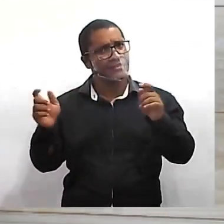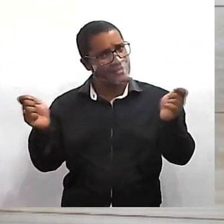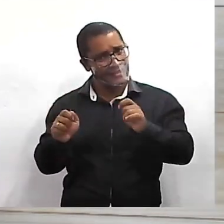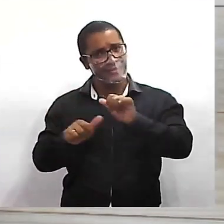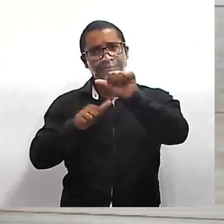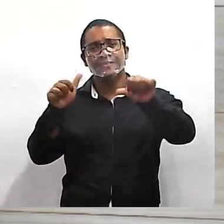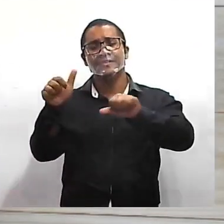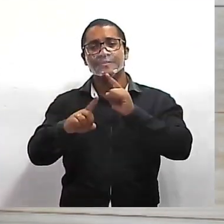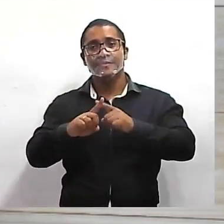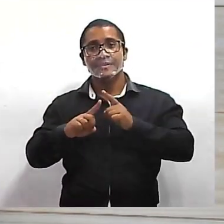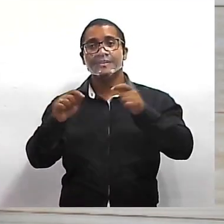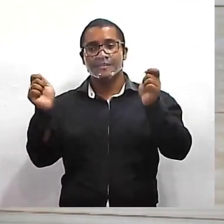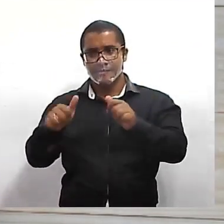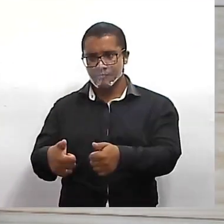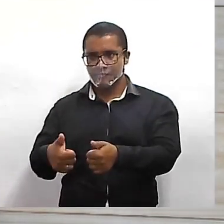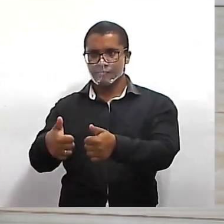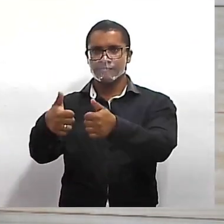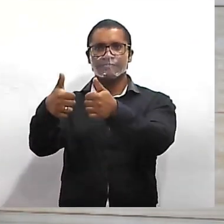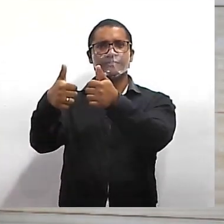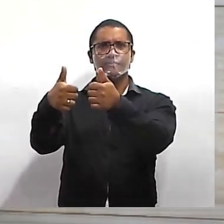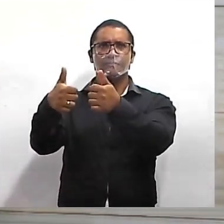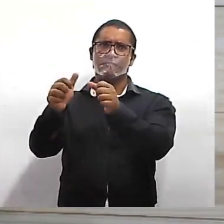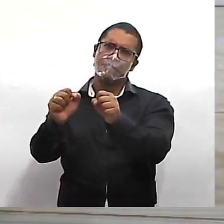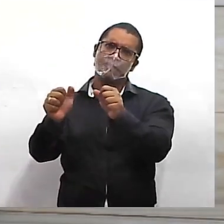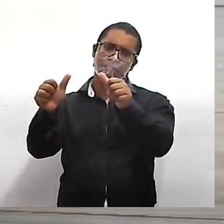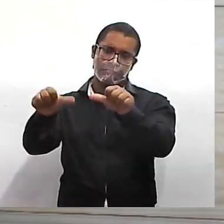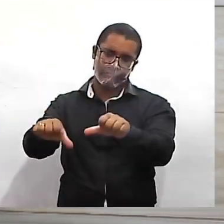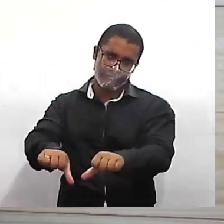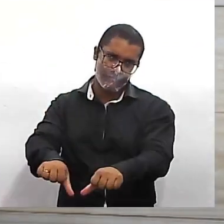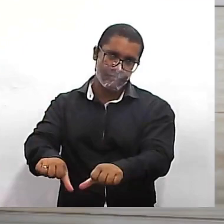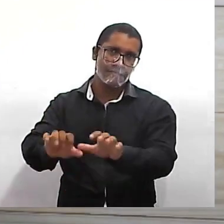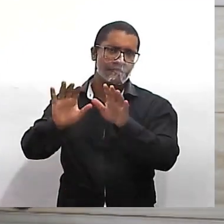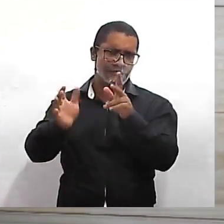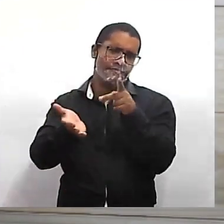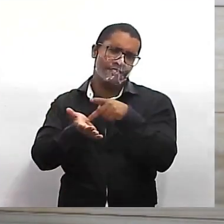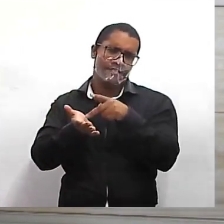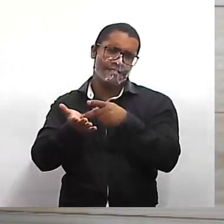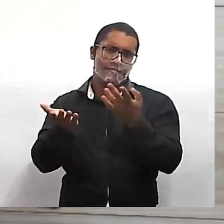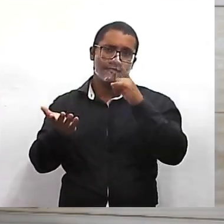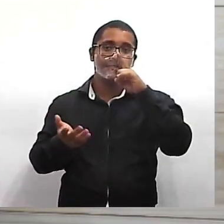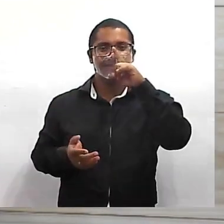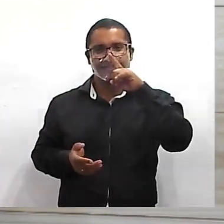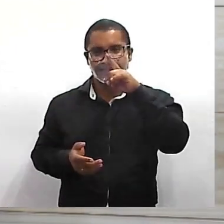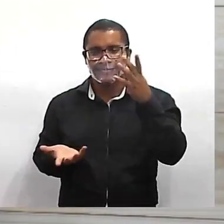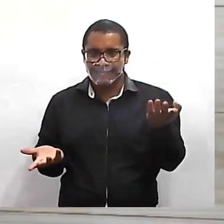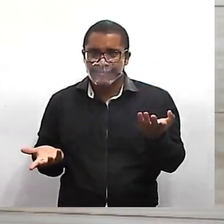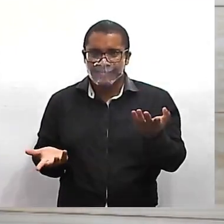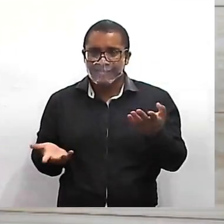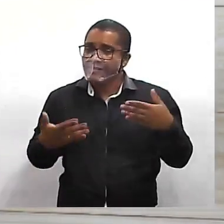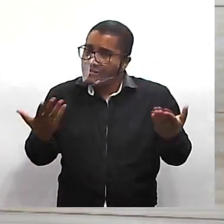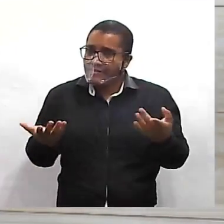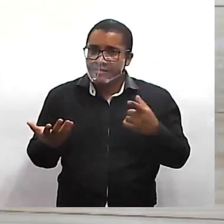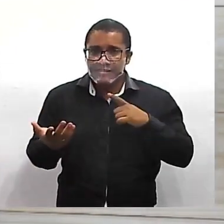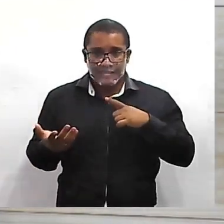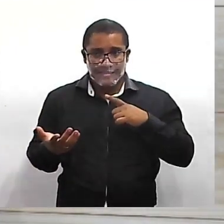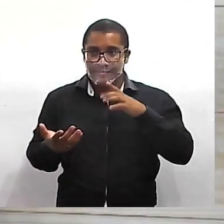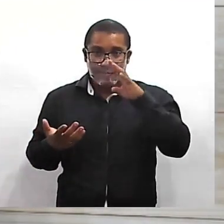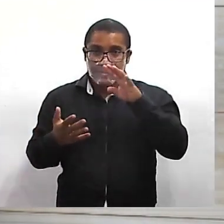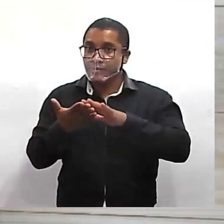outros resultados melhores. Pode ter piores? Claro que pode. É um risco, a vida é um risco. Quem não assume risco não vive.